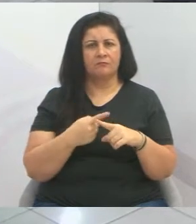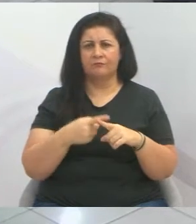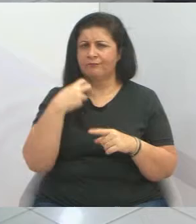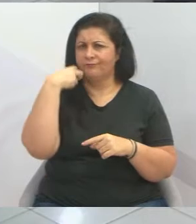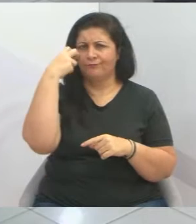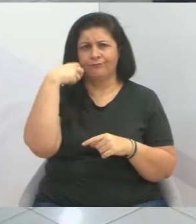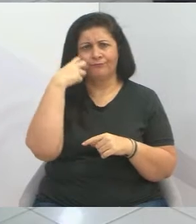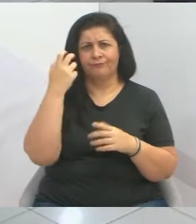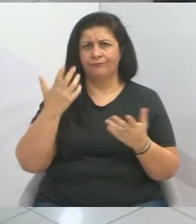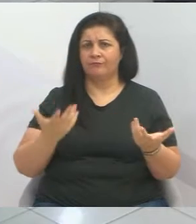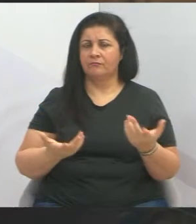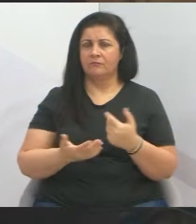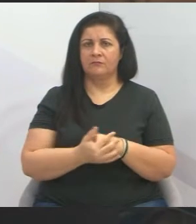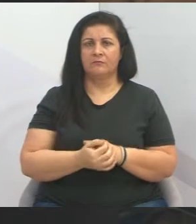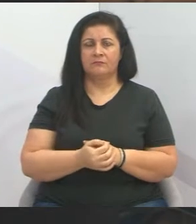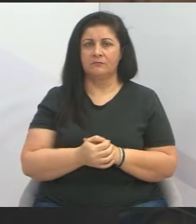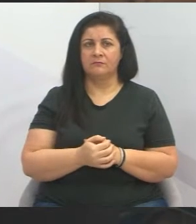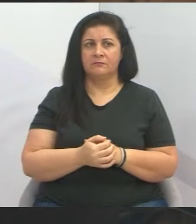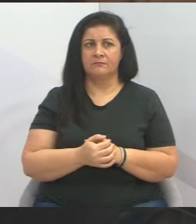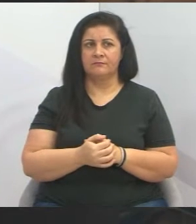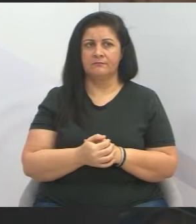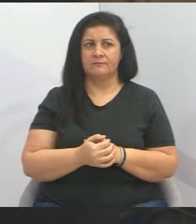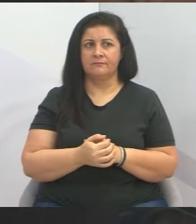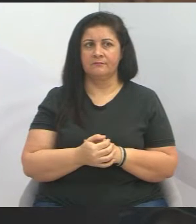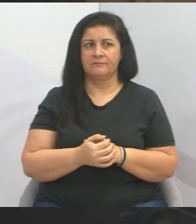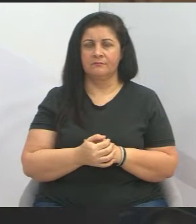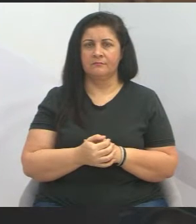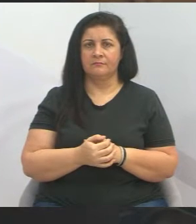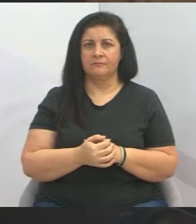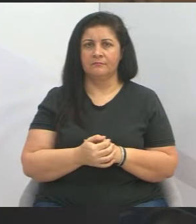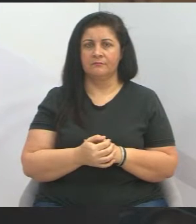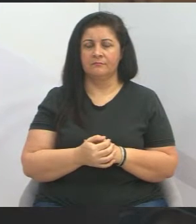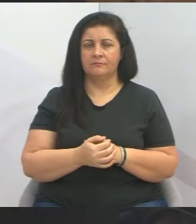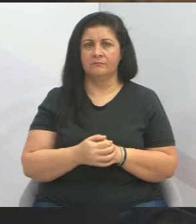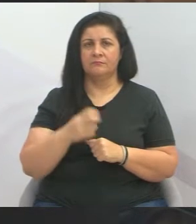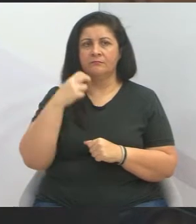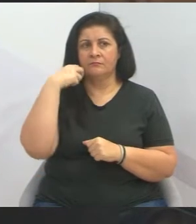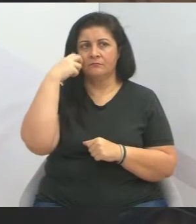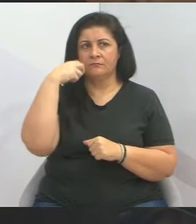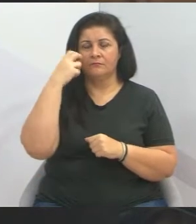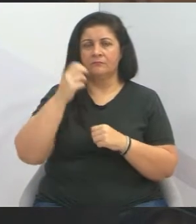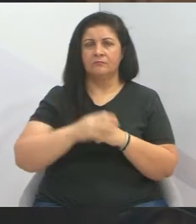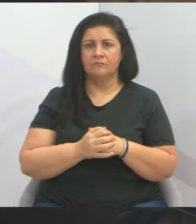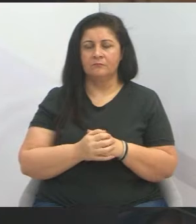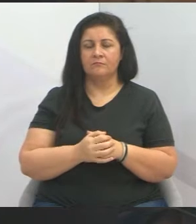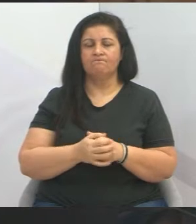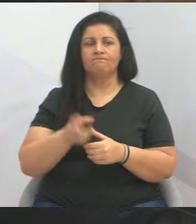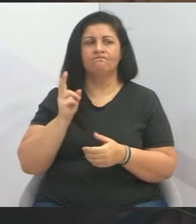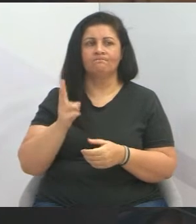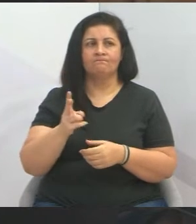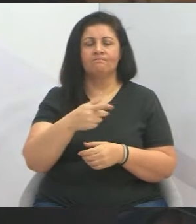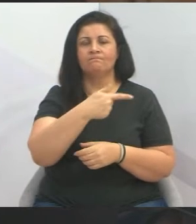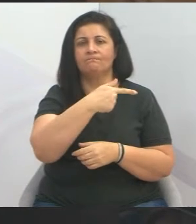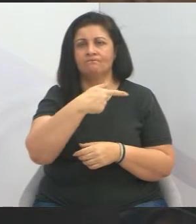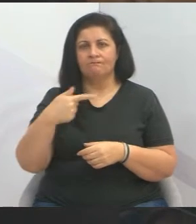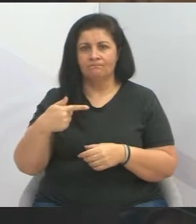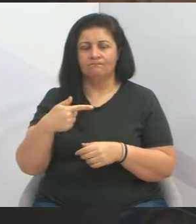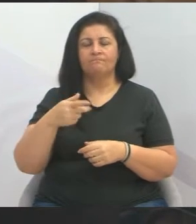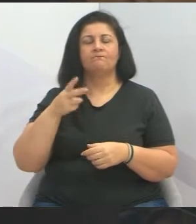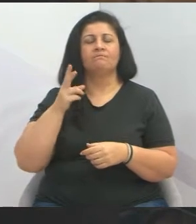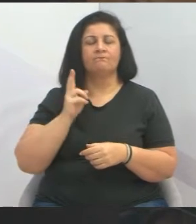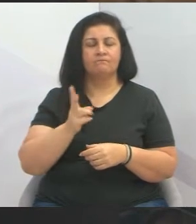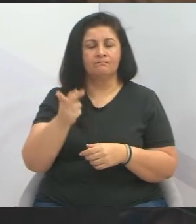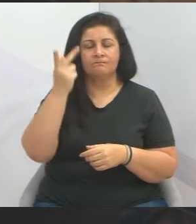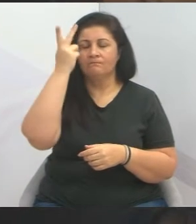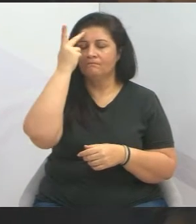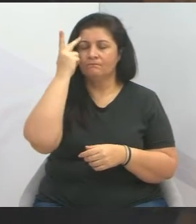vergonha isso daí eu tô requerimento Obrigado vou ver É uma vergonha toda semana esse